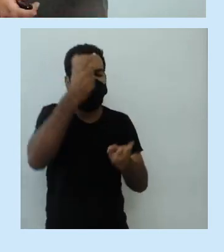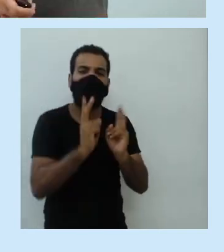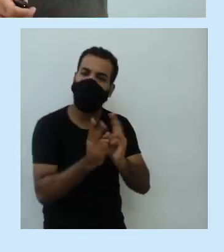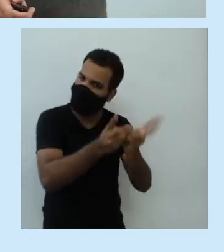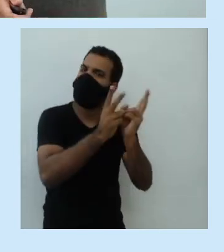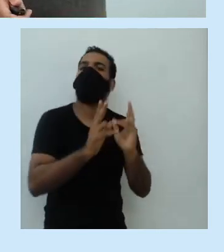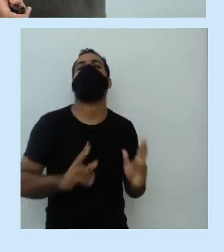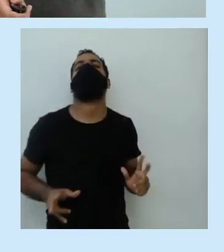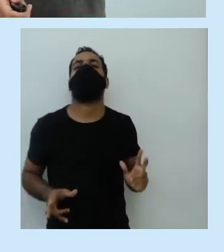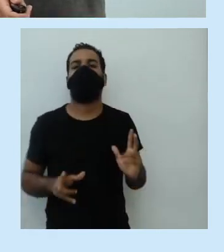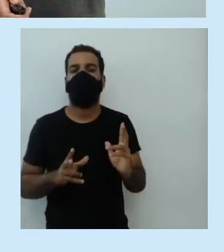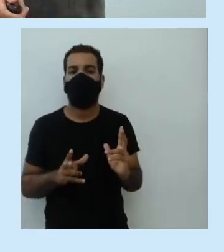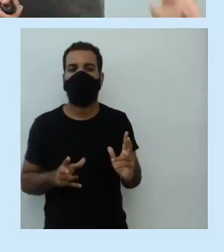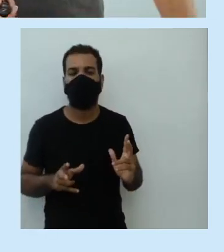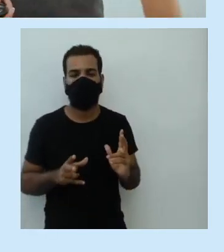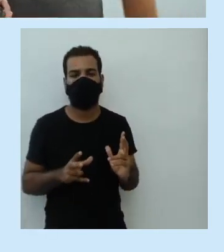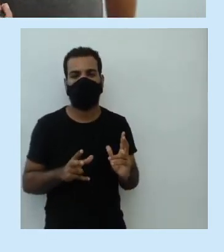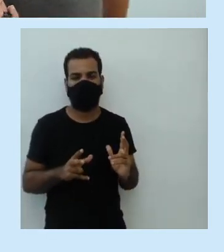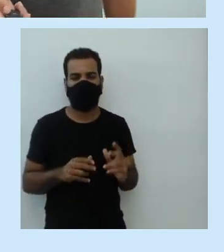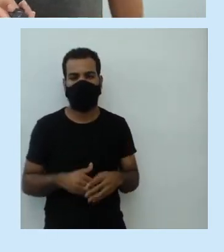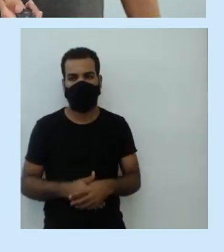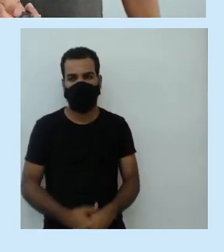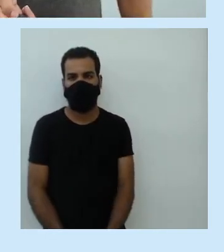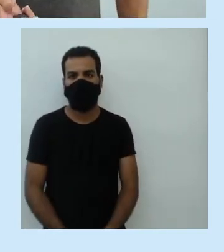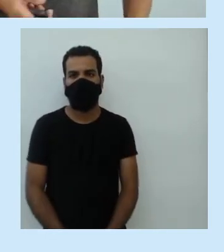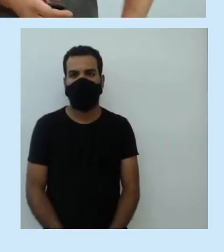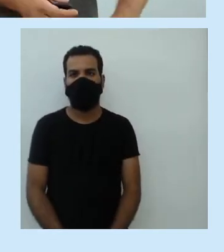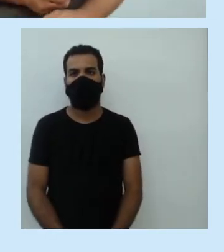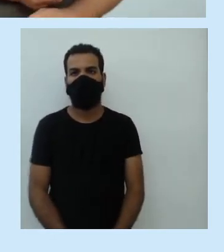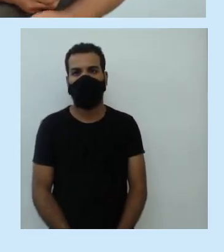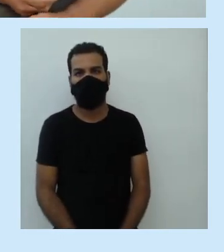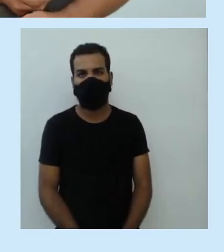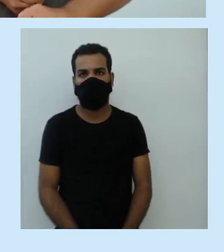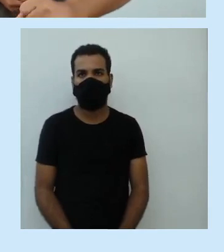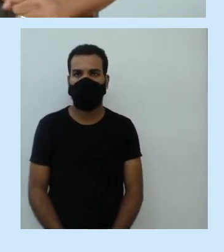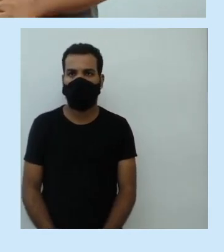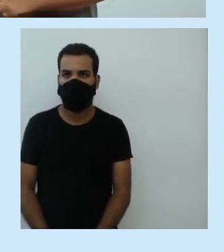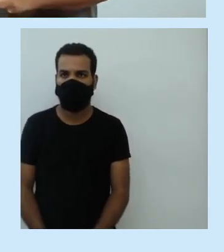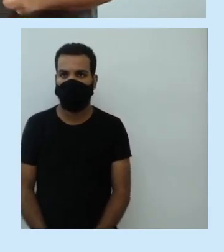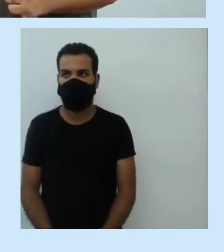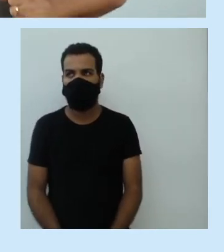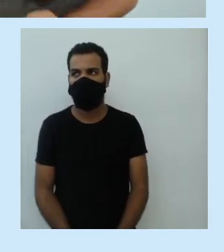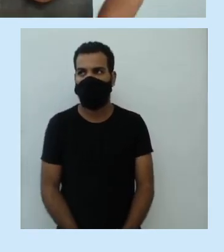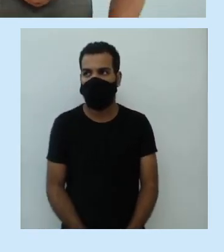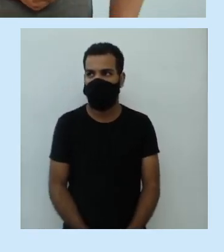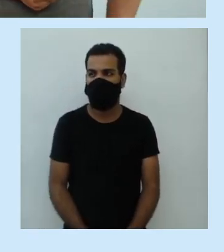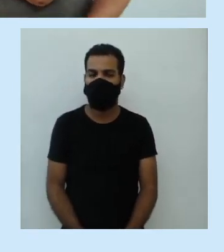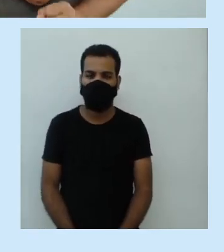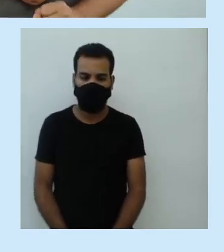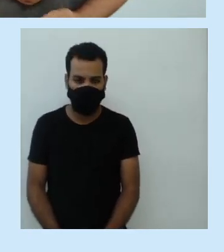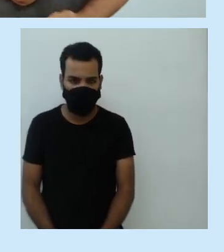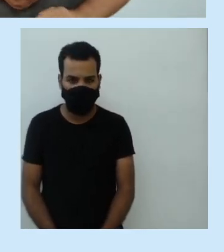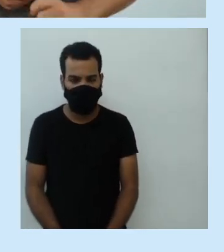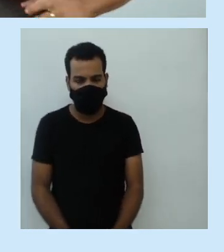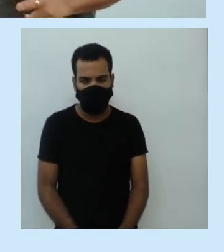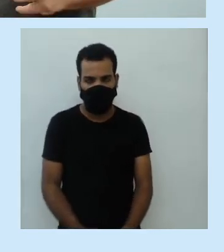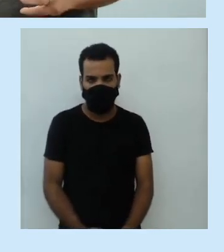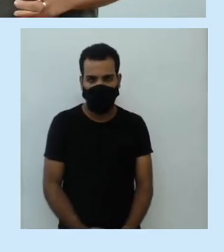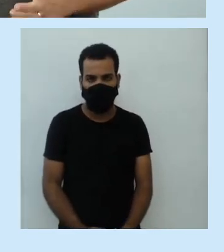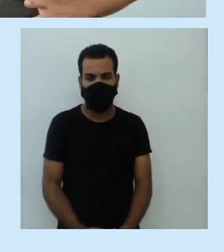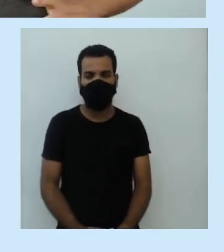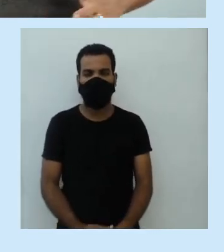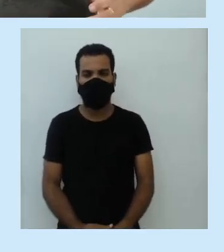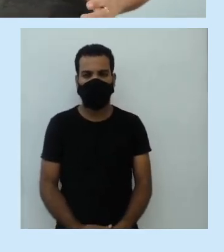sonho, mas não deixe de estudar, ok? Passando aqui adiante, não tira aí tua imagem, teus olhos da tela não, porque isso